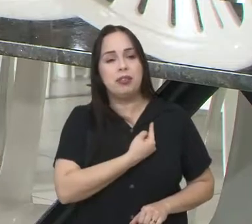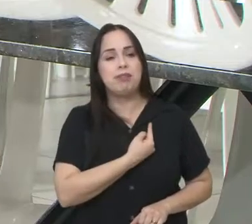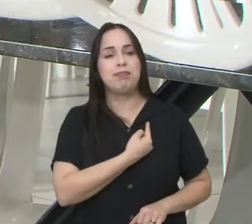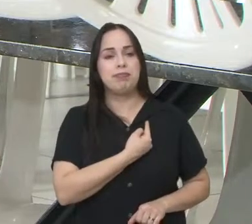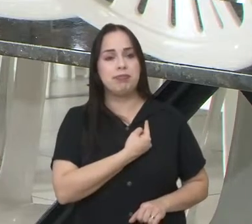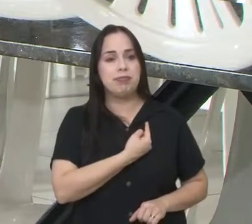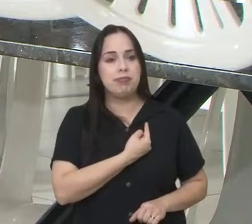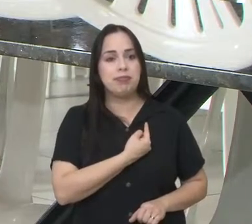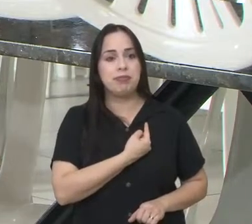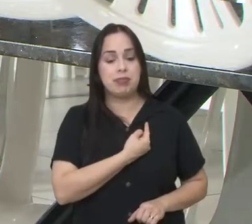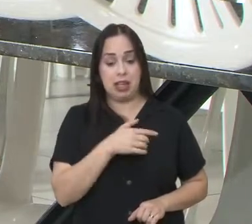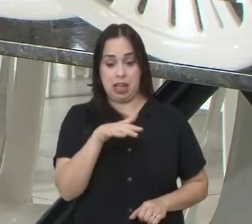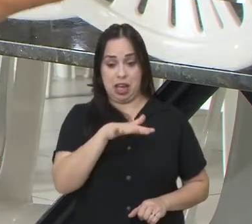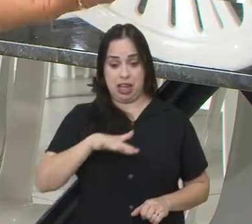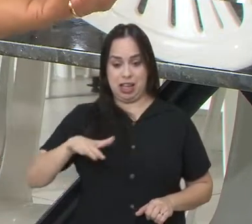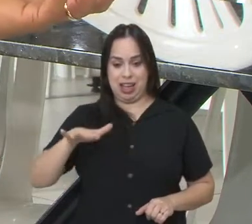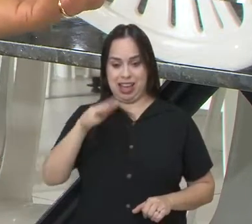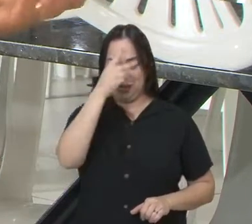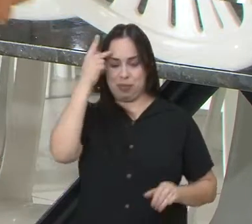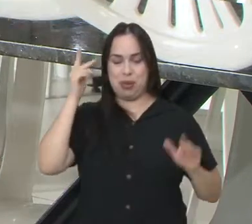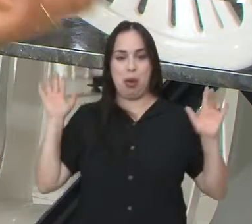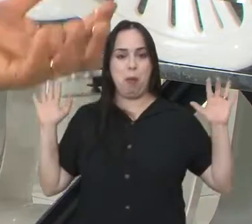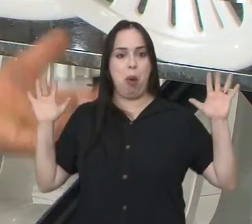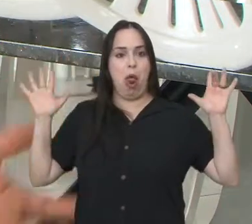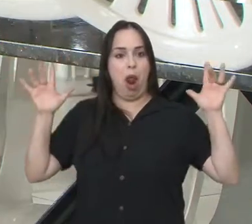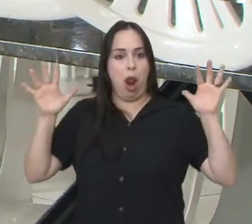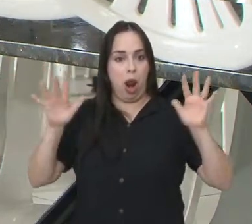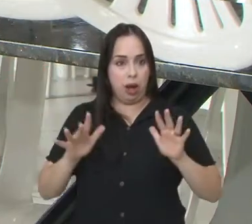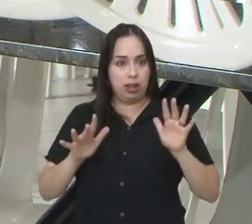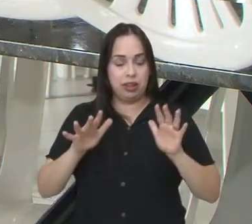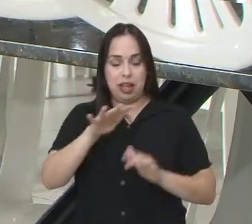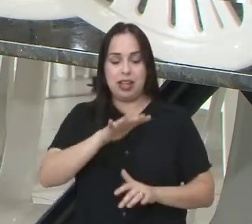fazermos com que a Praça São Dimas fique conhecida como um centro